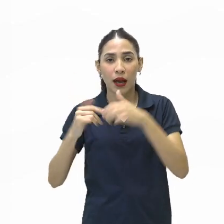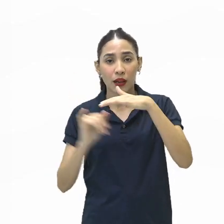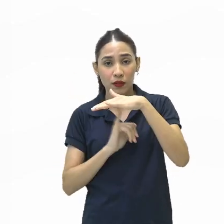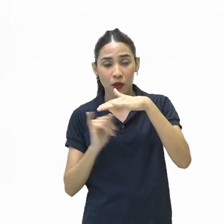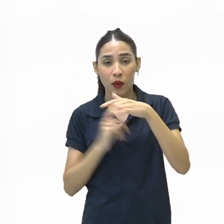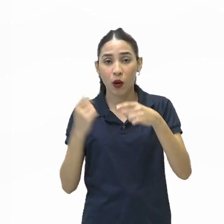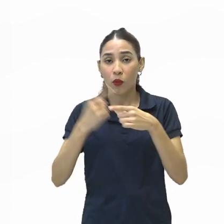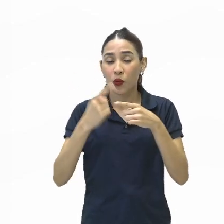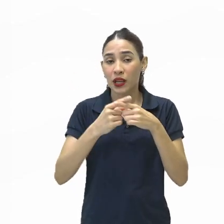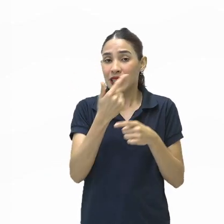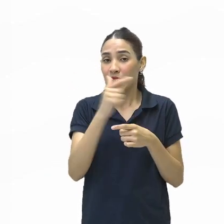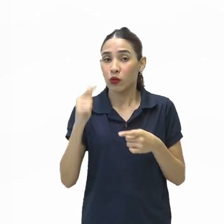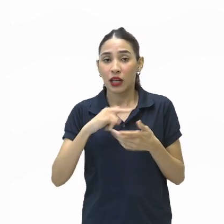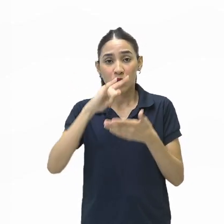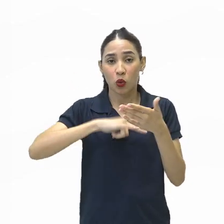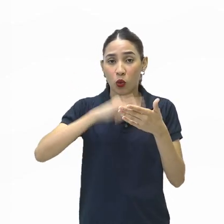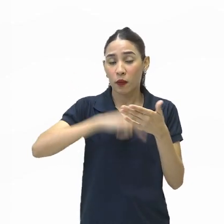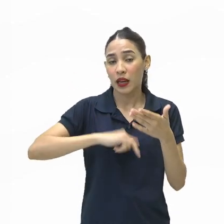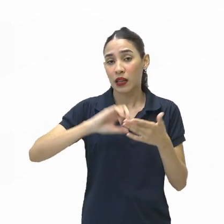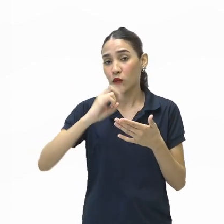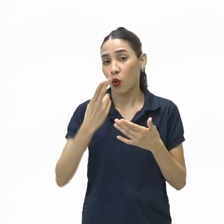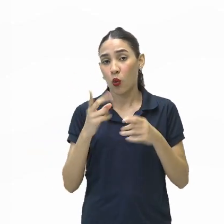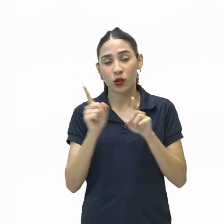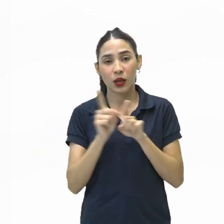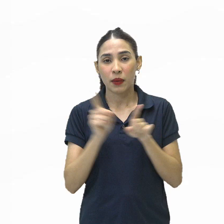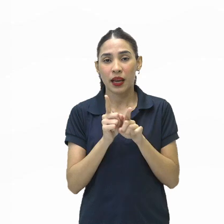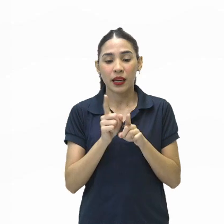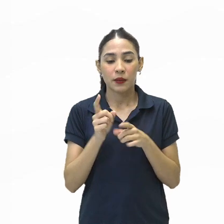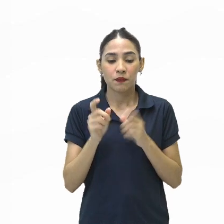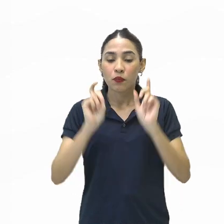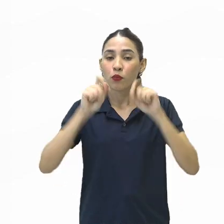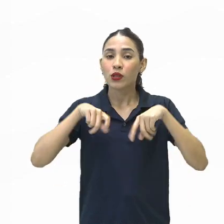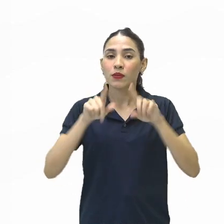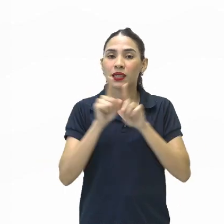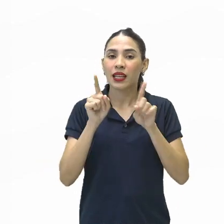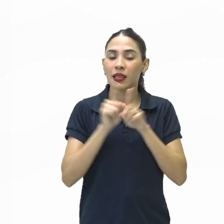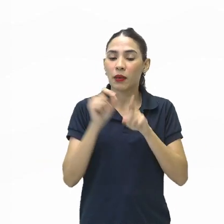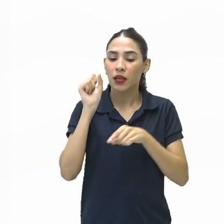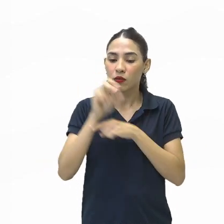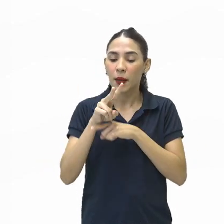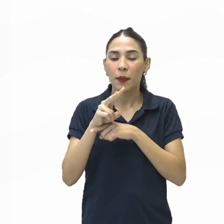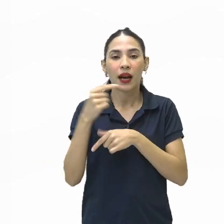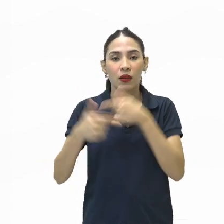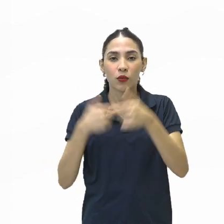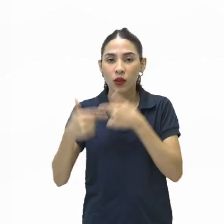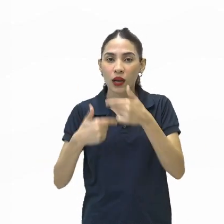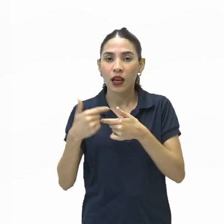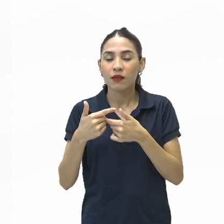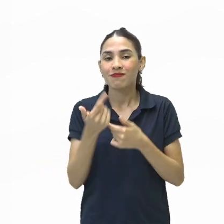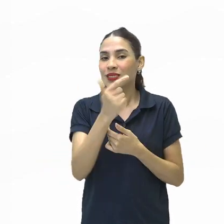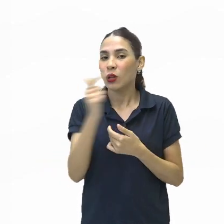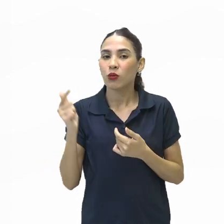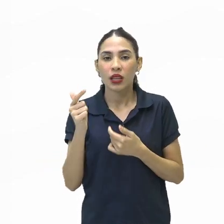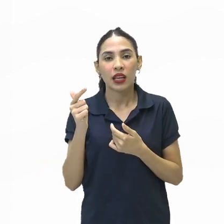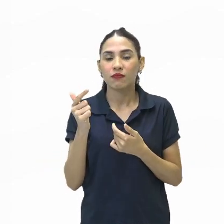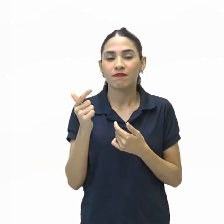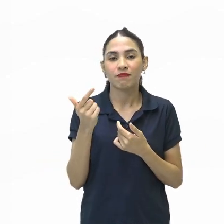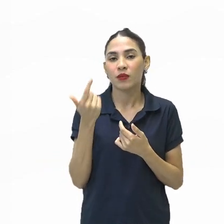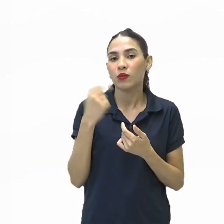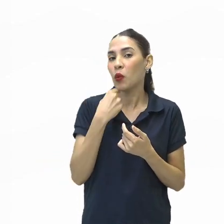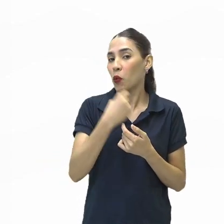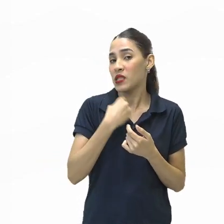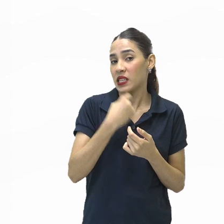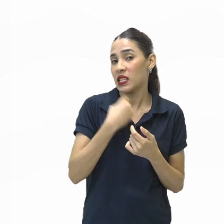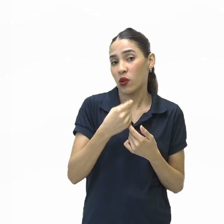de documentação, por essa questão de possibilitar esse emprego a essas pessoas que não conseguiriam,